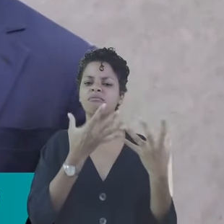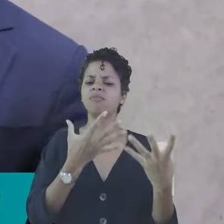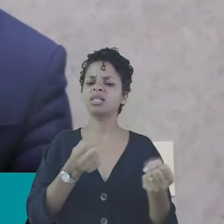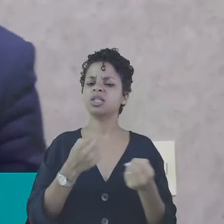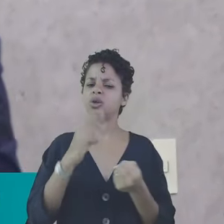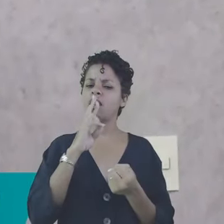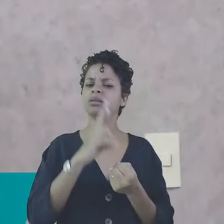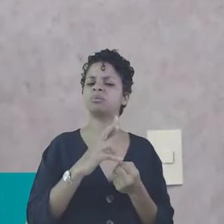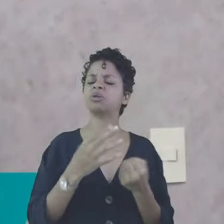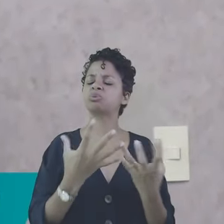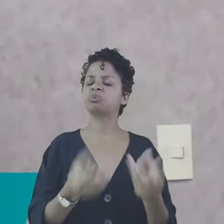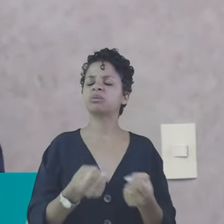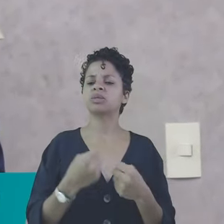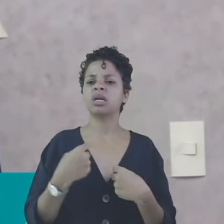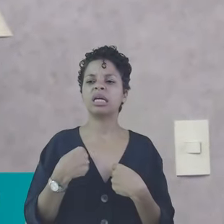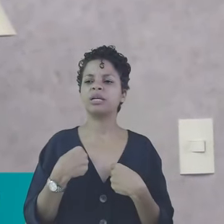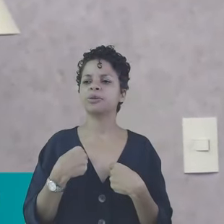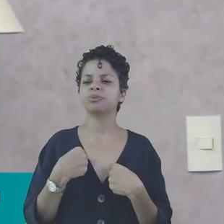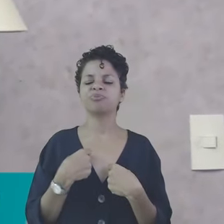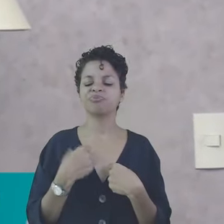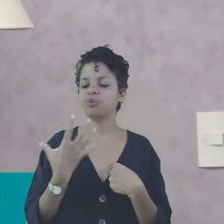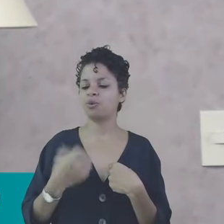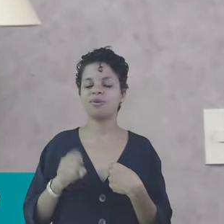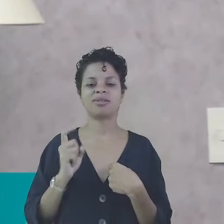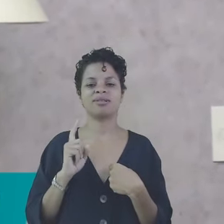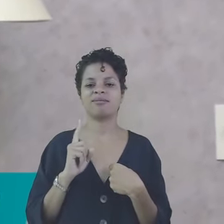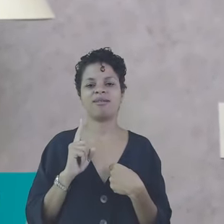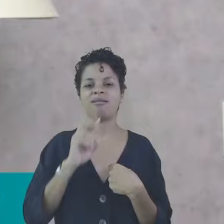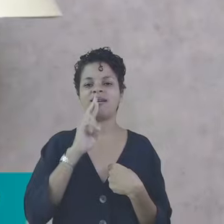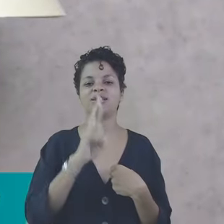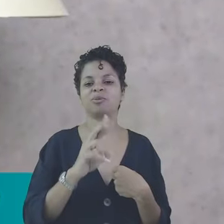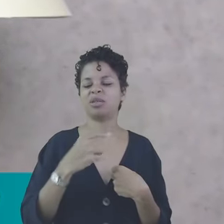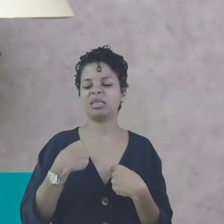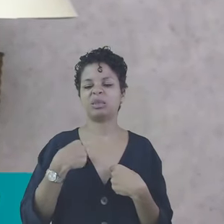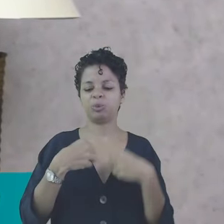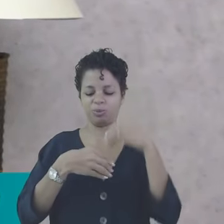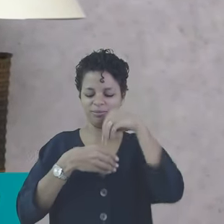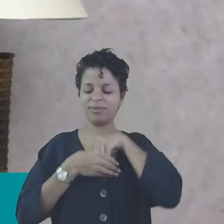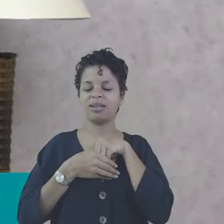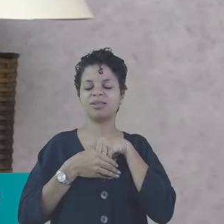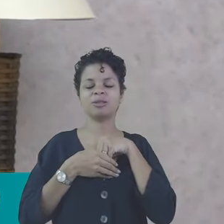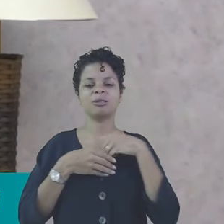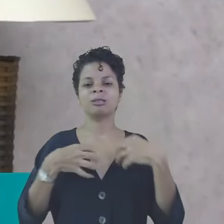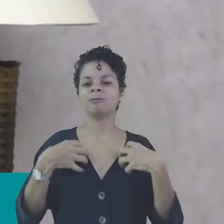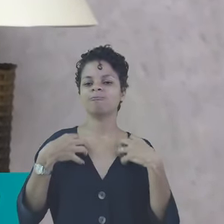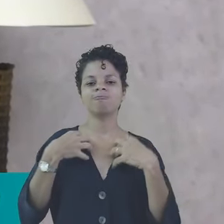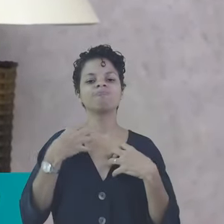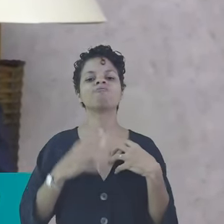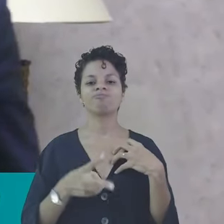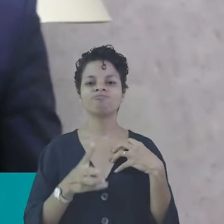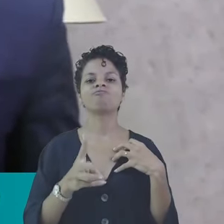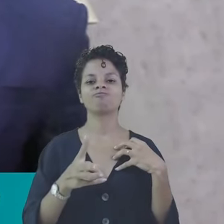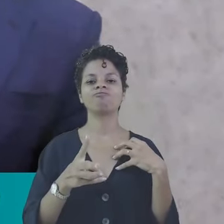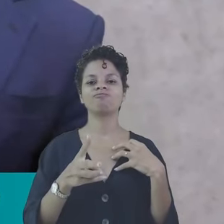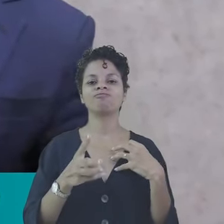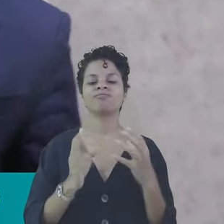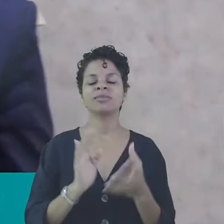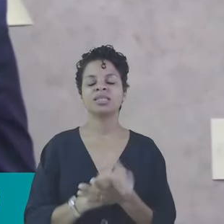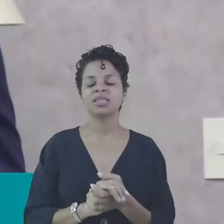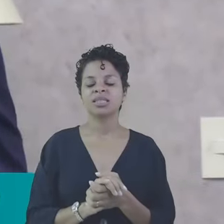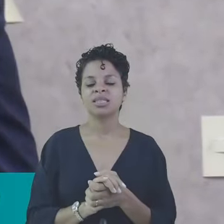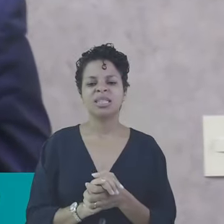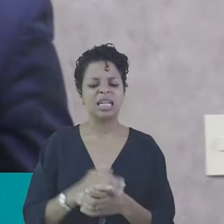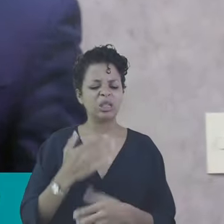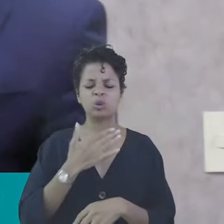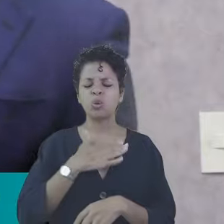umas 2 para 3 da manhã e eu pensei, eu não dei uma resposta satisfatória para mim, especialmente. E sabe, eu não gosto de